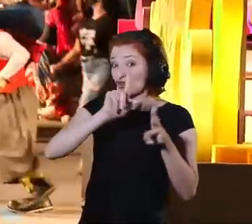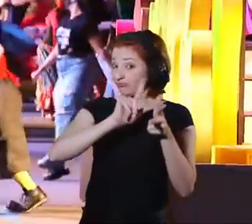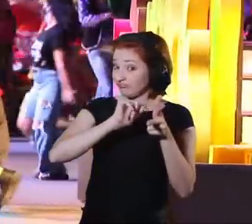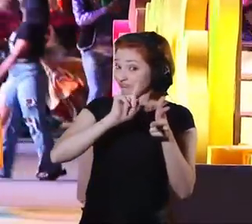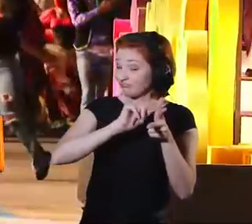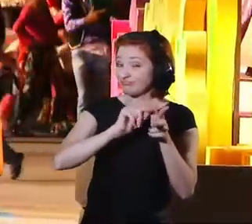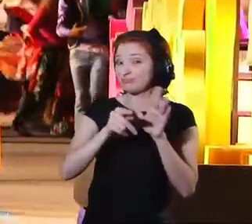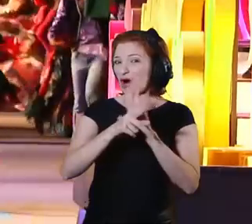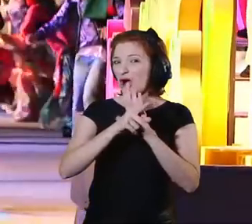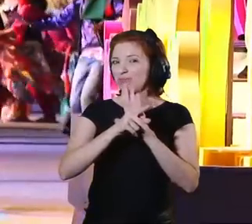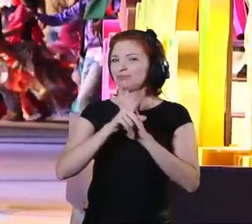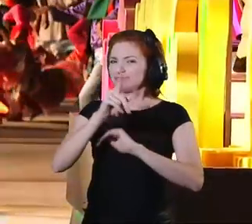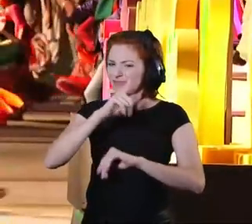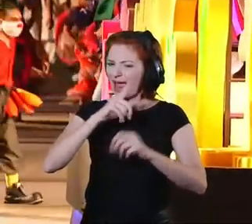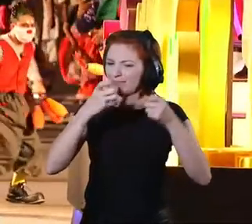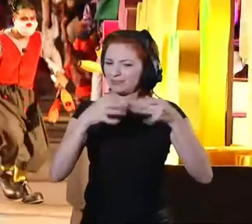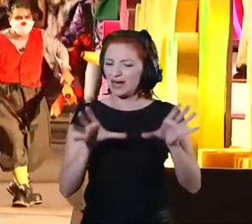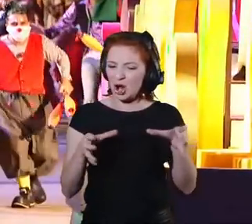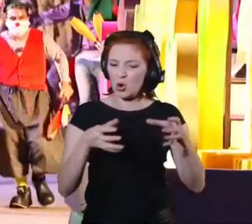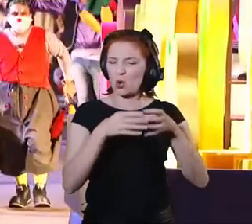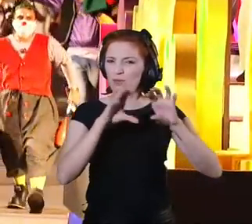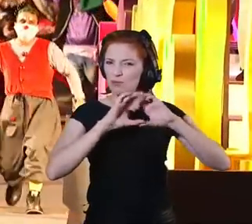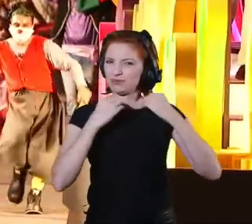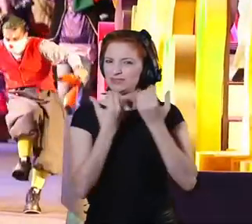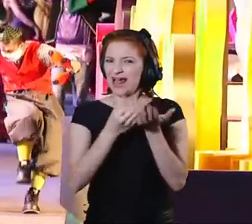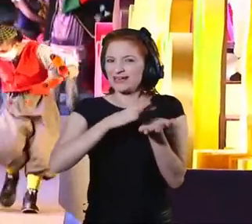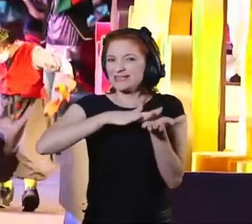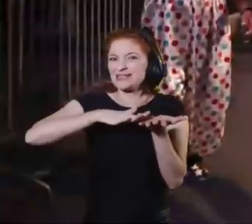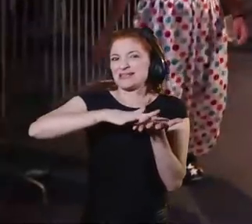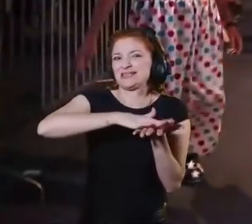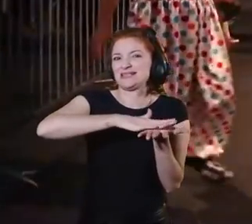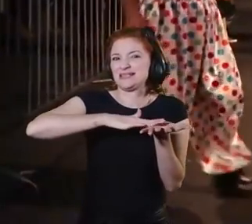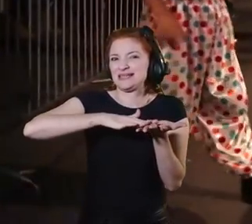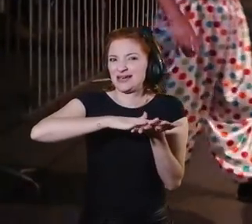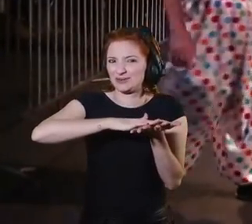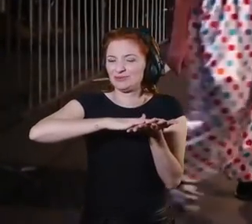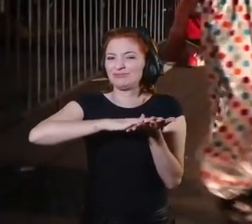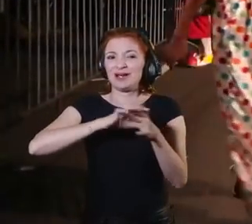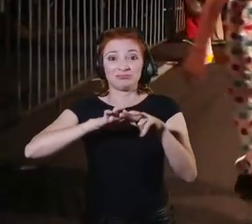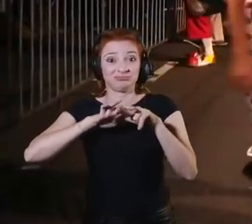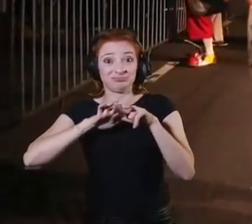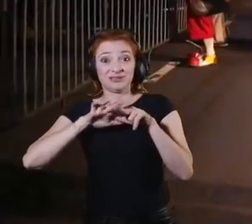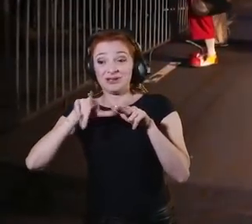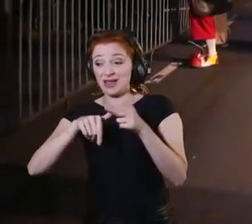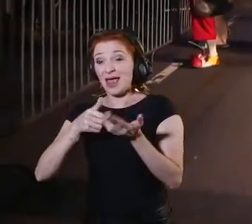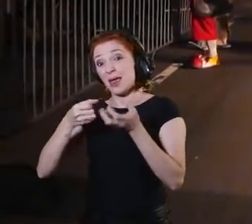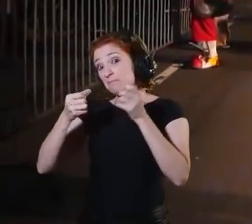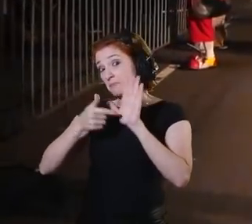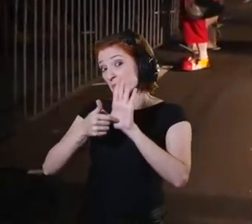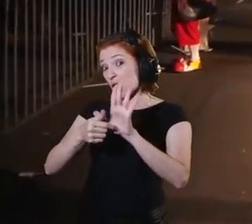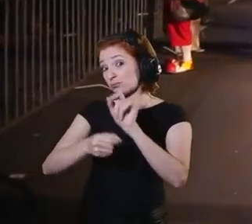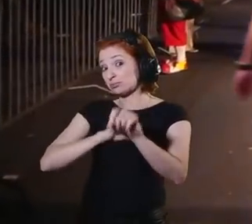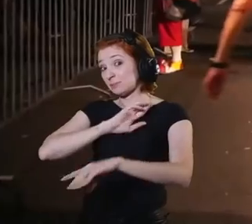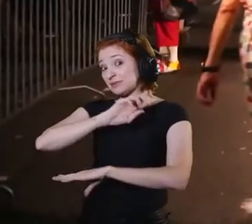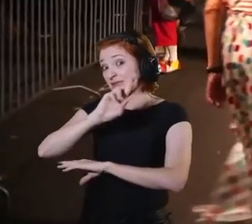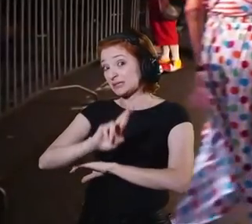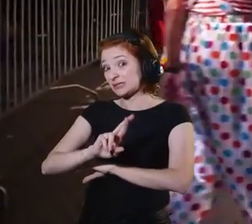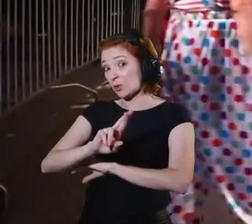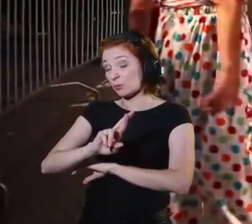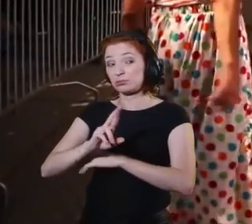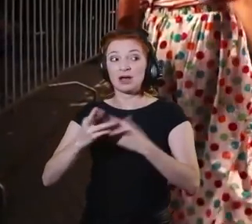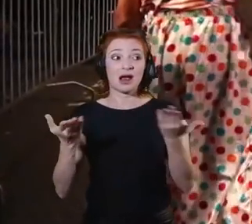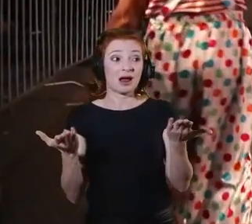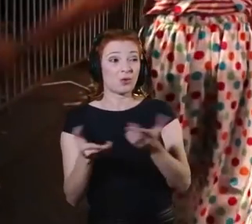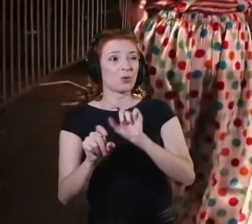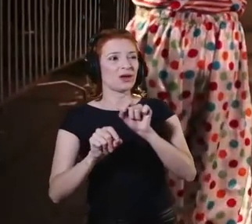X-Play, os ciganos que também chegam para Caxias do Sul para também representar. E agora no detalhe a gente vê